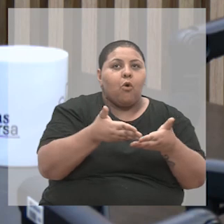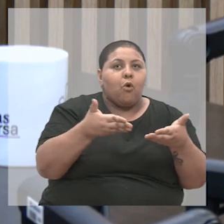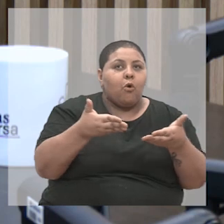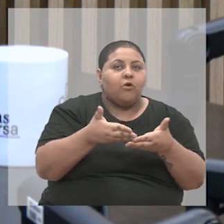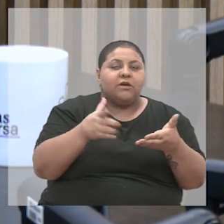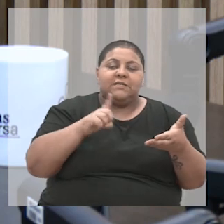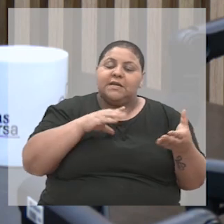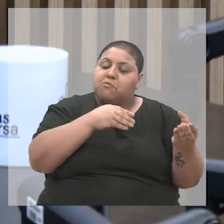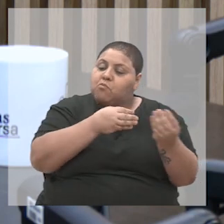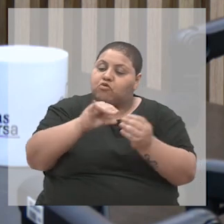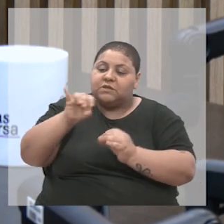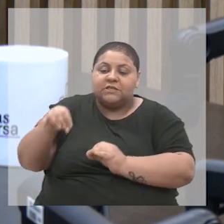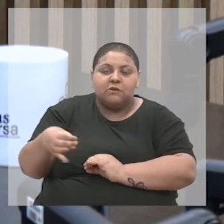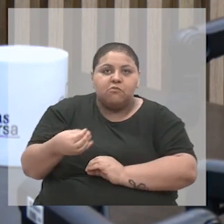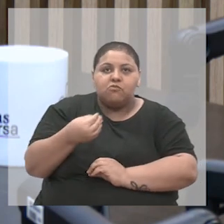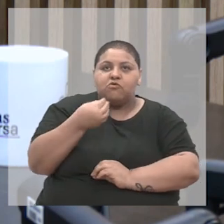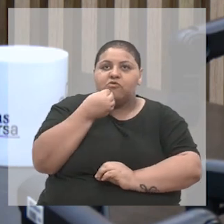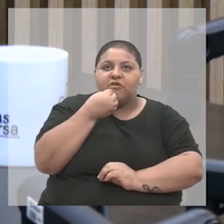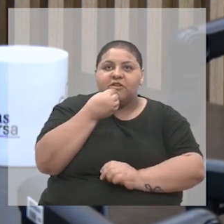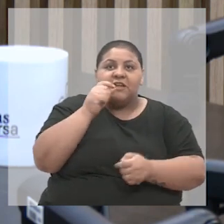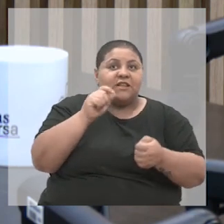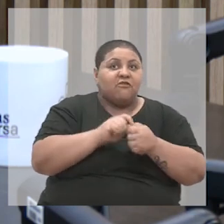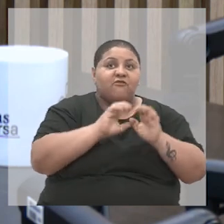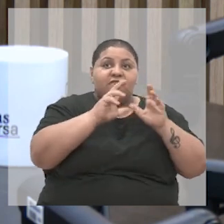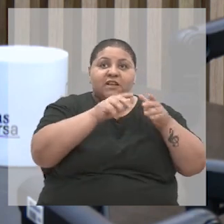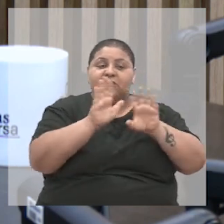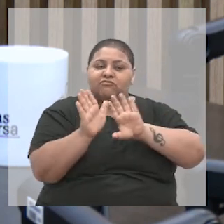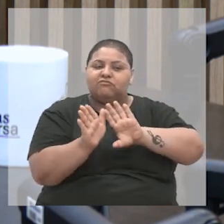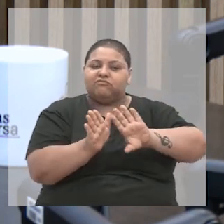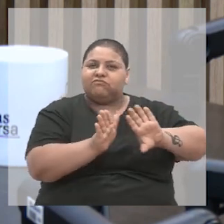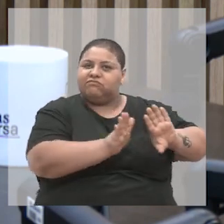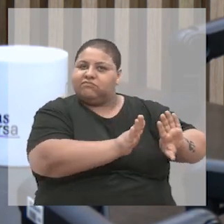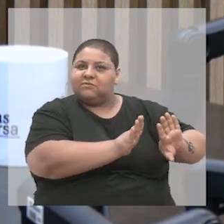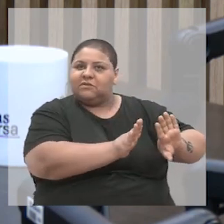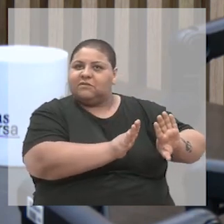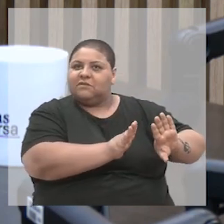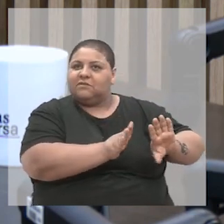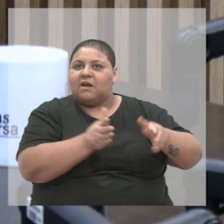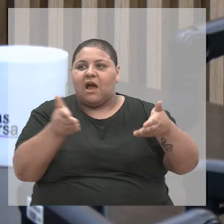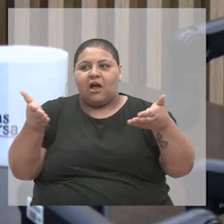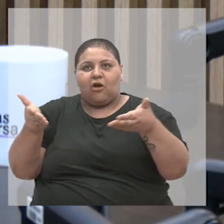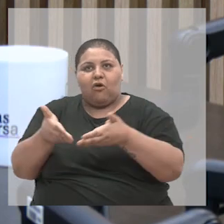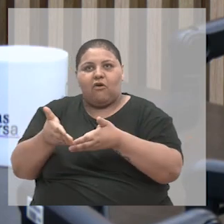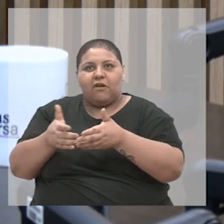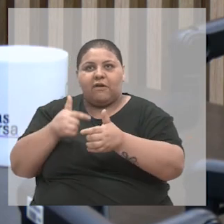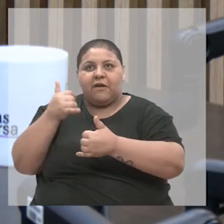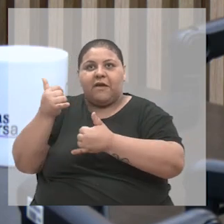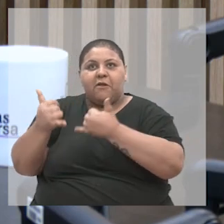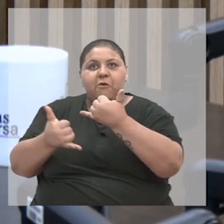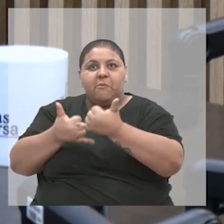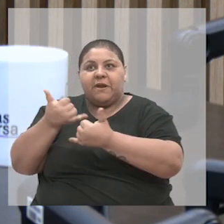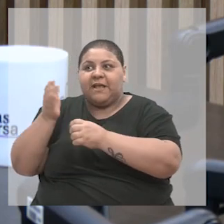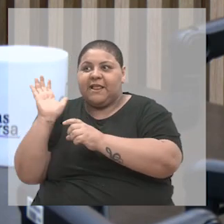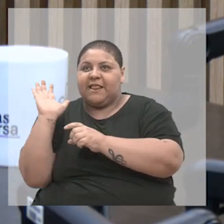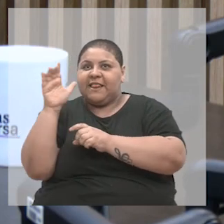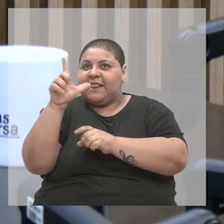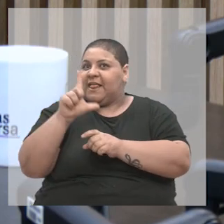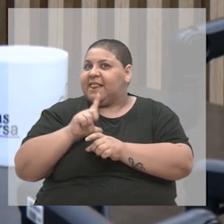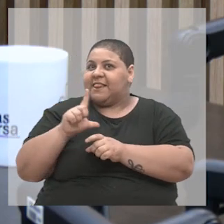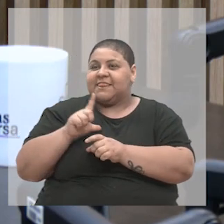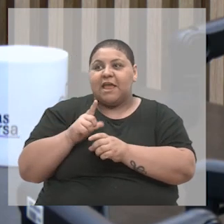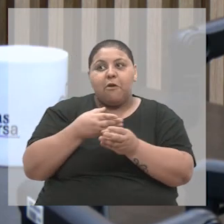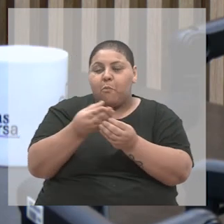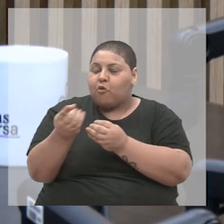N possibilidades e ele deixa de fazer tudo, deixa do celular, do joguinho para não, eu quero ir no handebol. Tem uns que não faltam